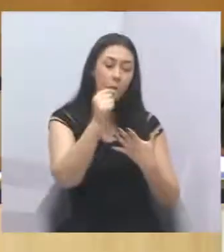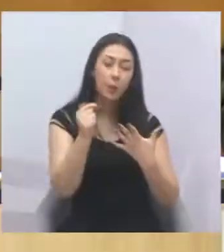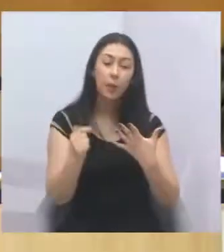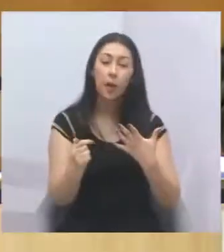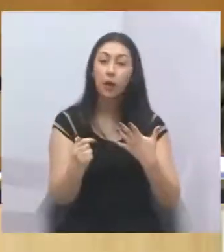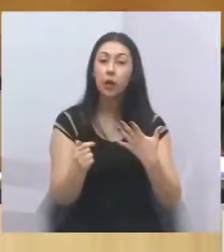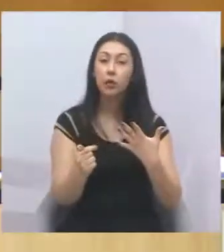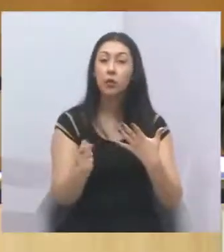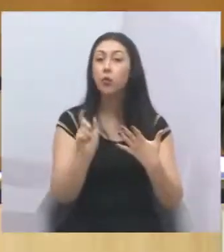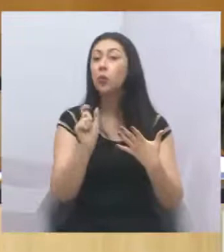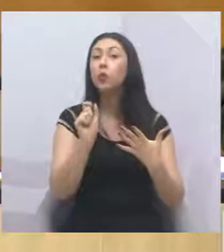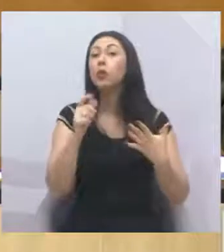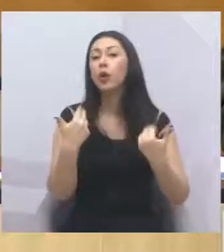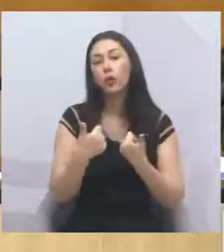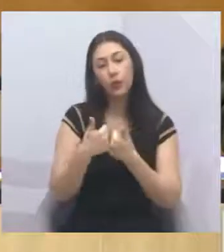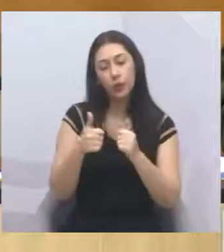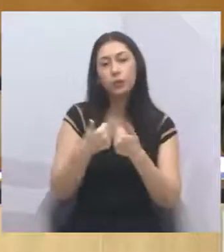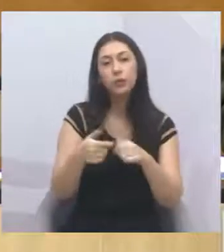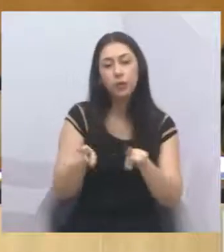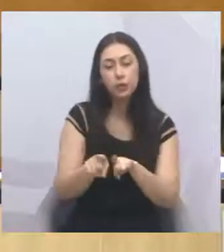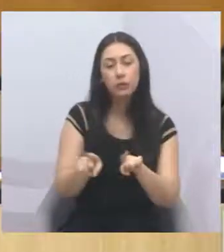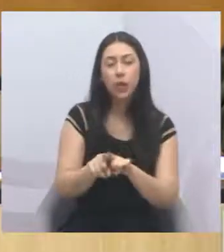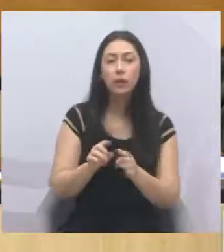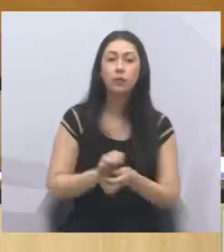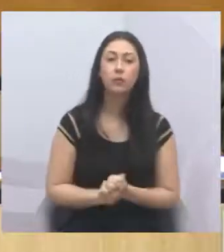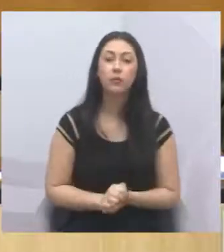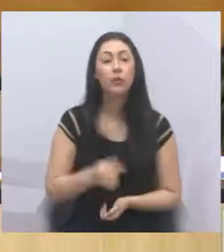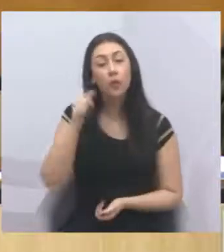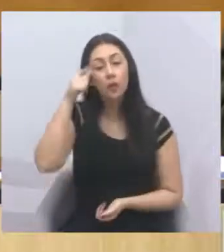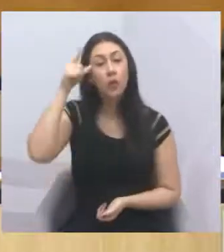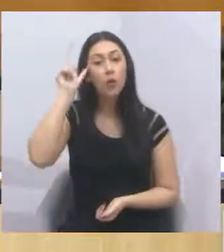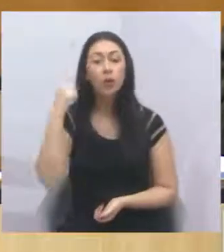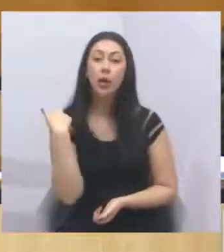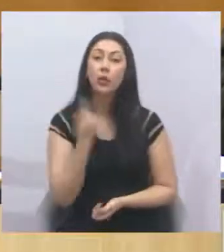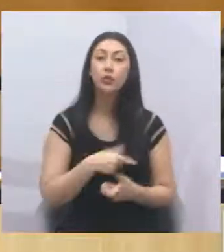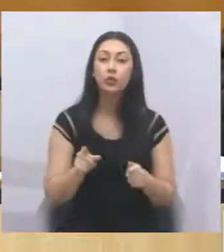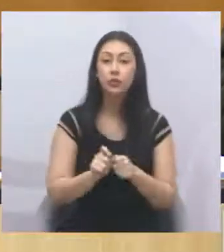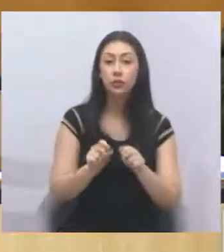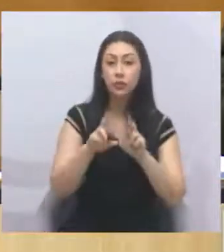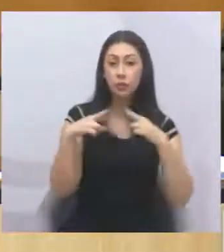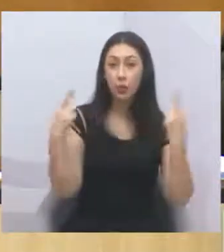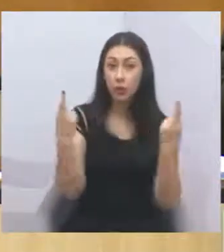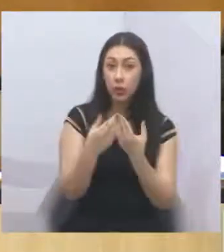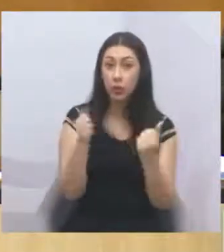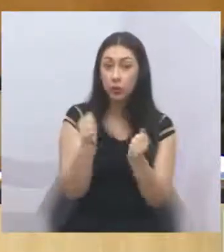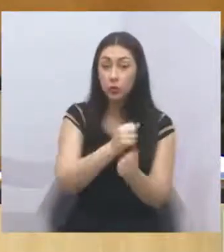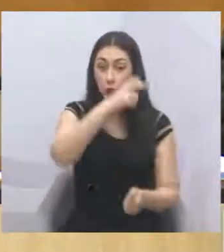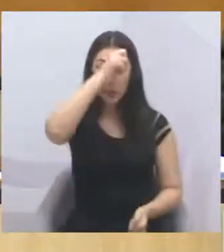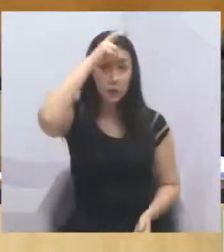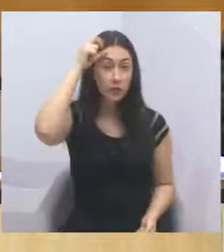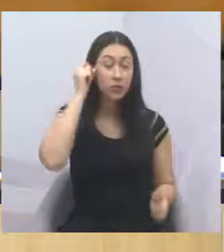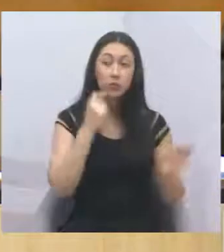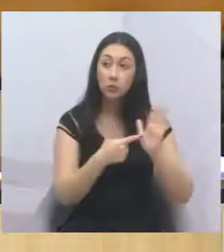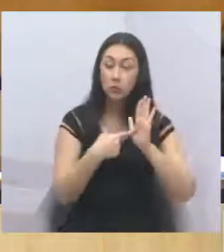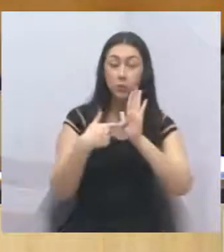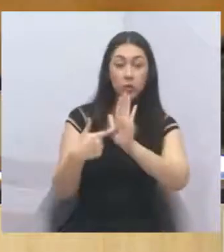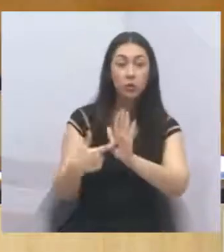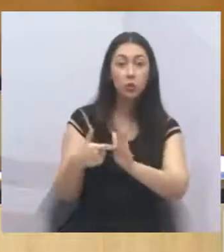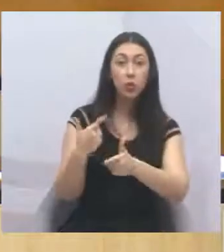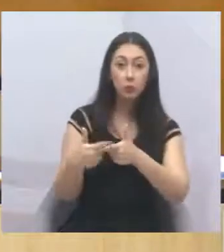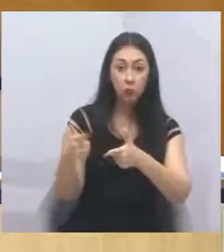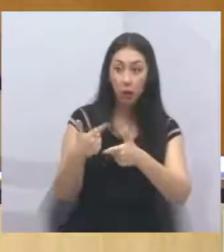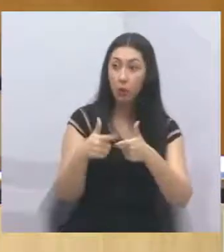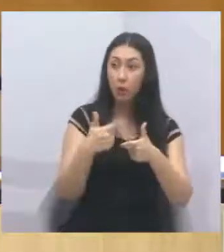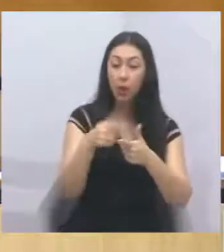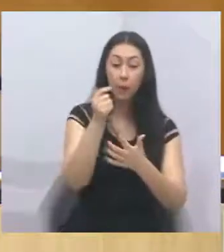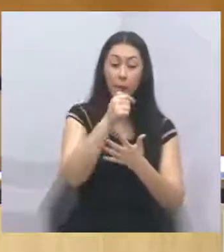foi em relação ao transporte. E ontem a gente teve uma reunião com o prefeito, a qual a gente fez essa colocação para o prefeito, apresentamos